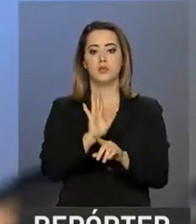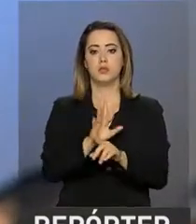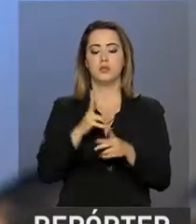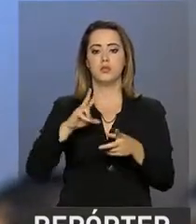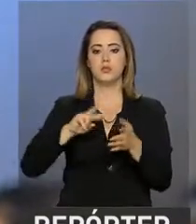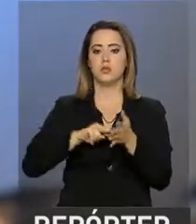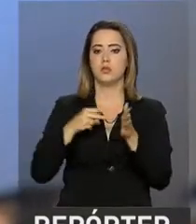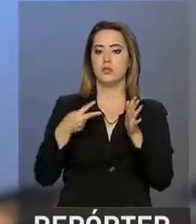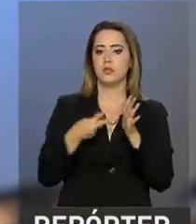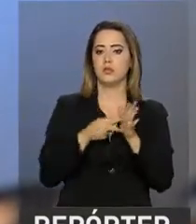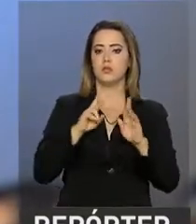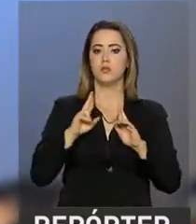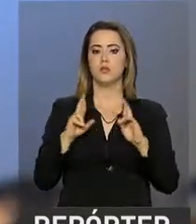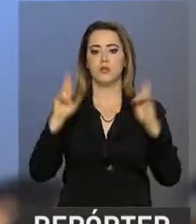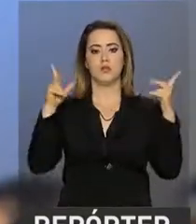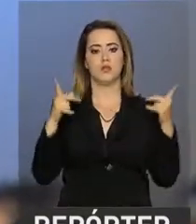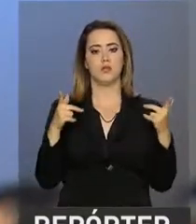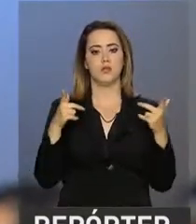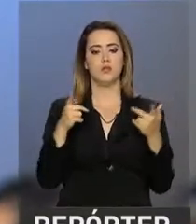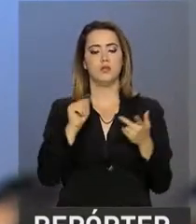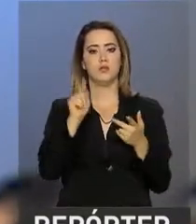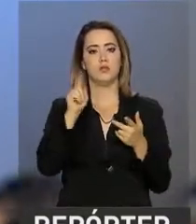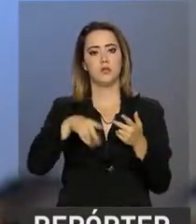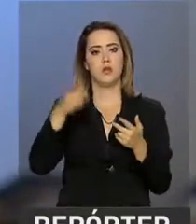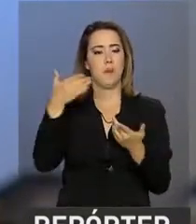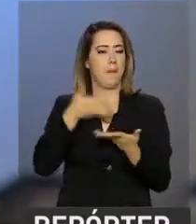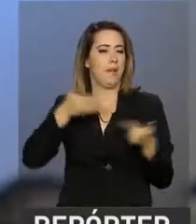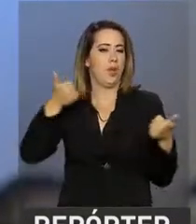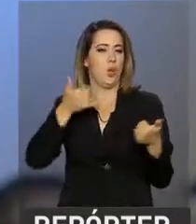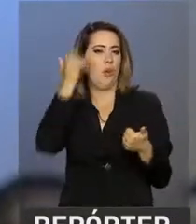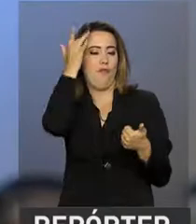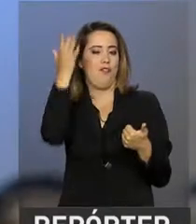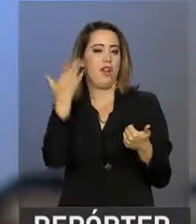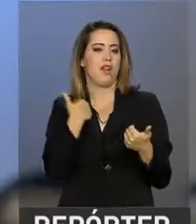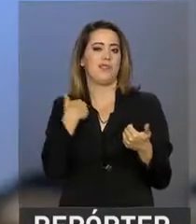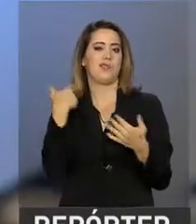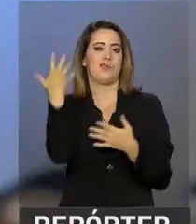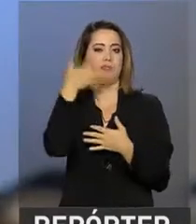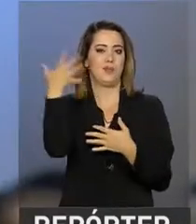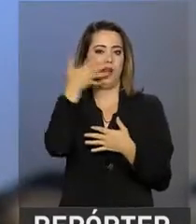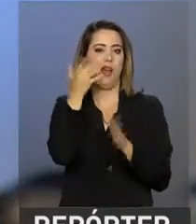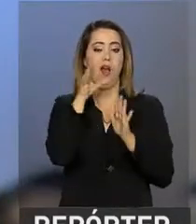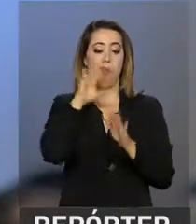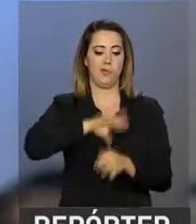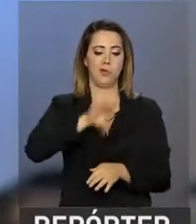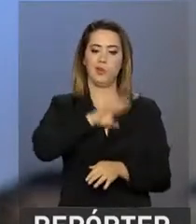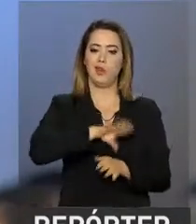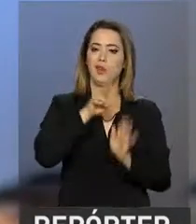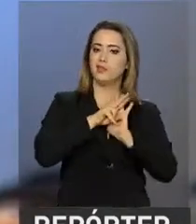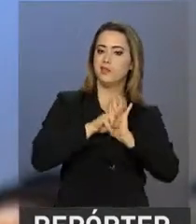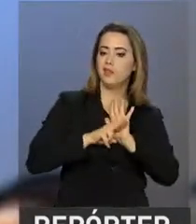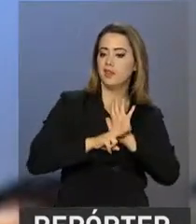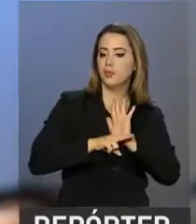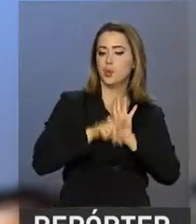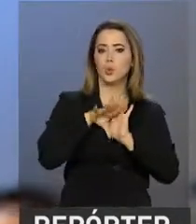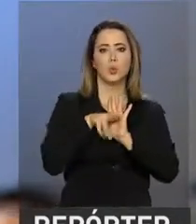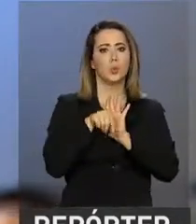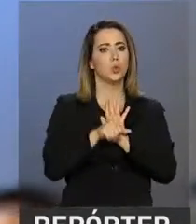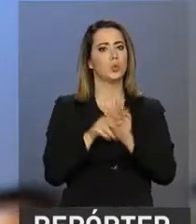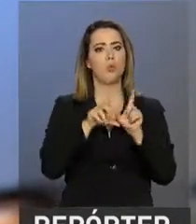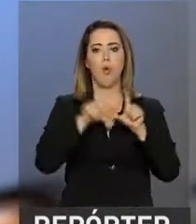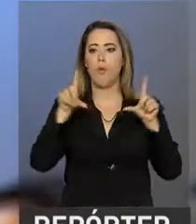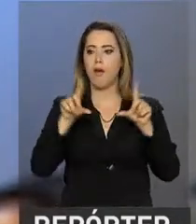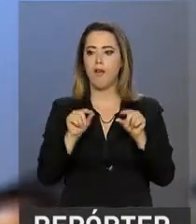sentido que eles estavam aprendendo então foi muito mais fácil explicá coesão e coerência pessoal e subtração de parágrafos a